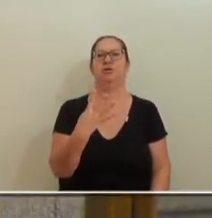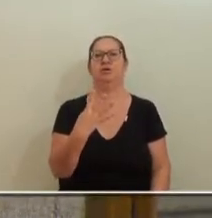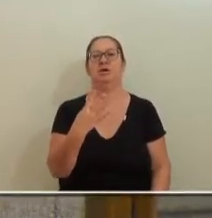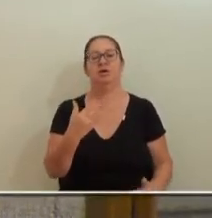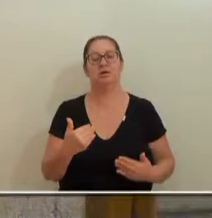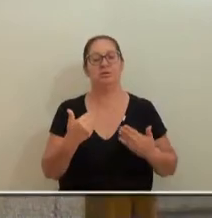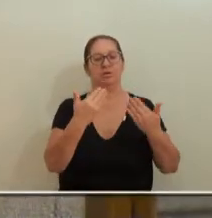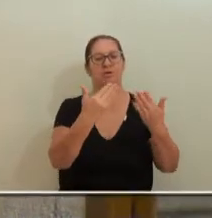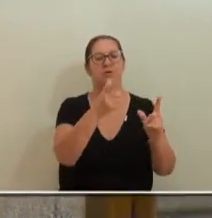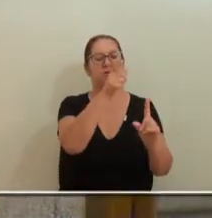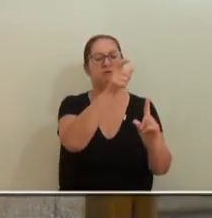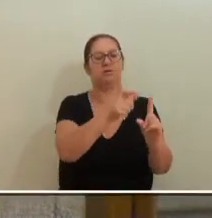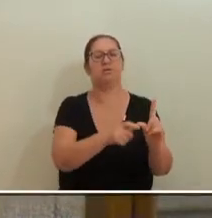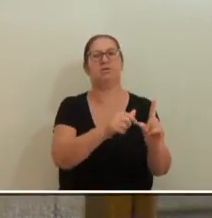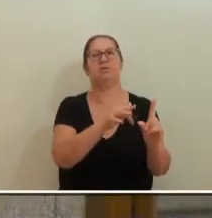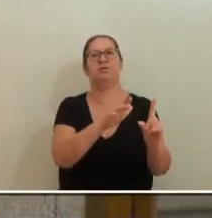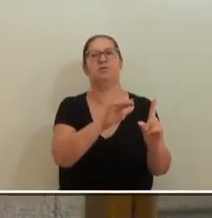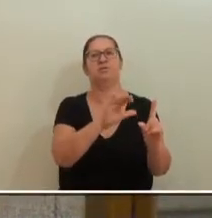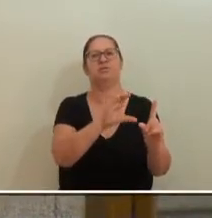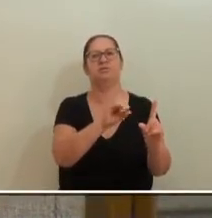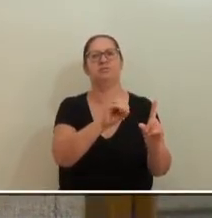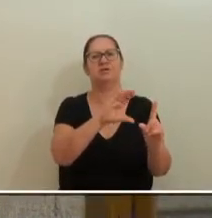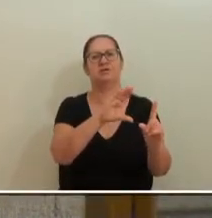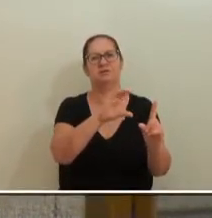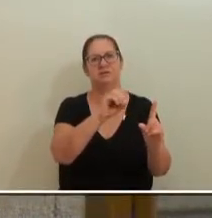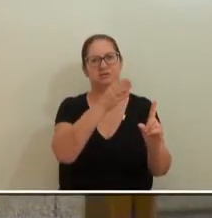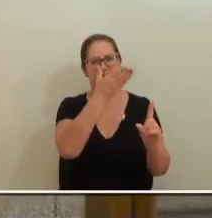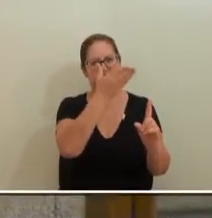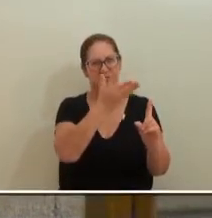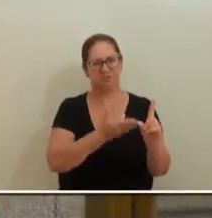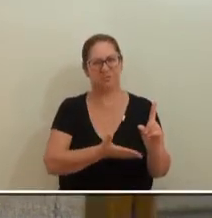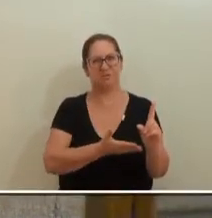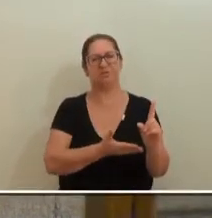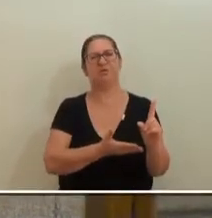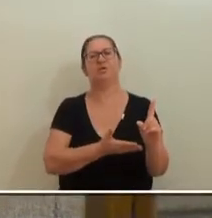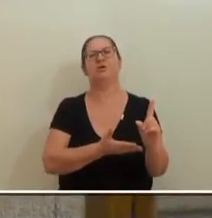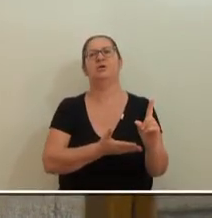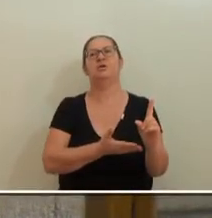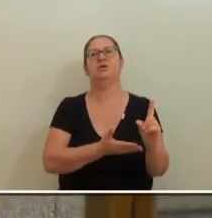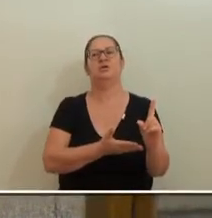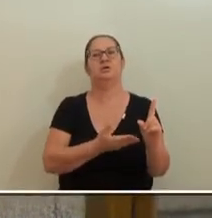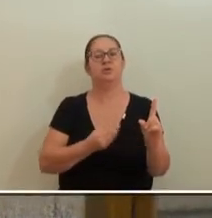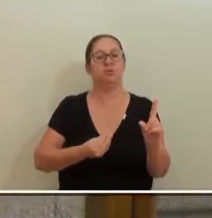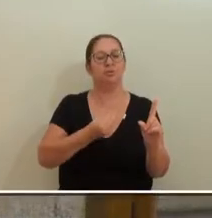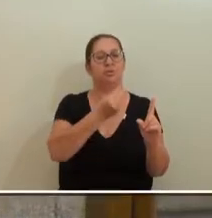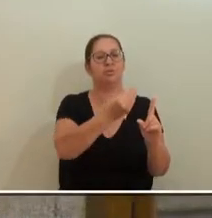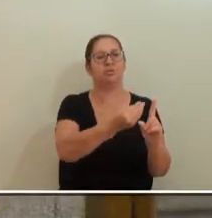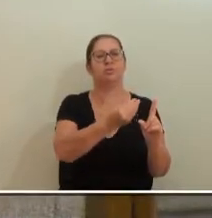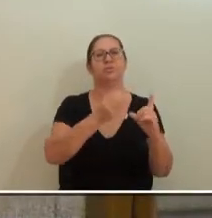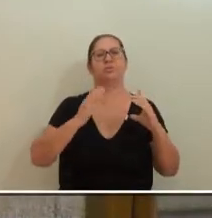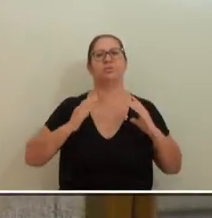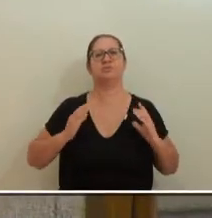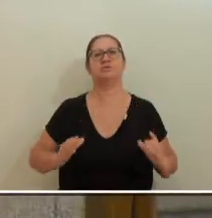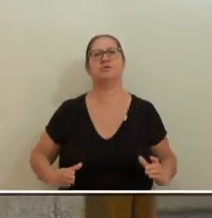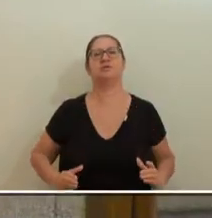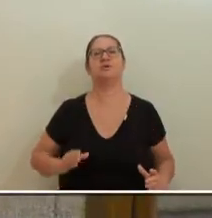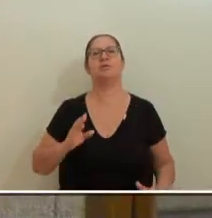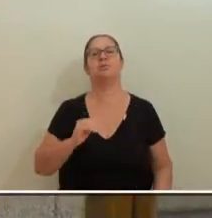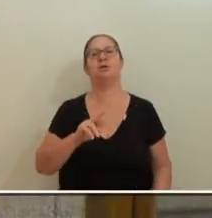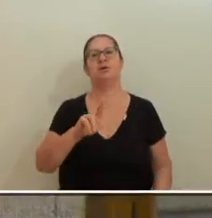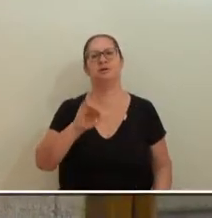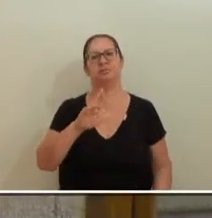ao senhor Francisco Javier Zarate Cavaleiro o título de cidadão benemérito,